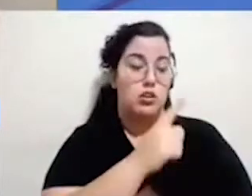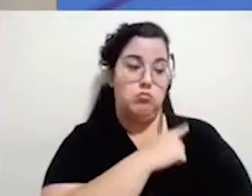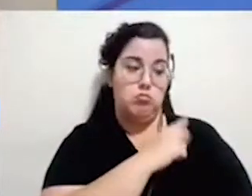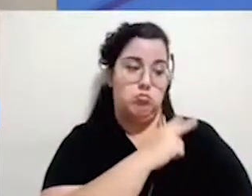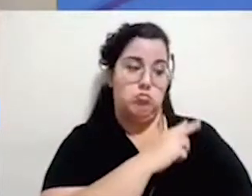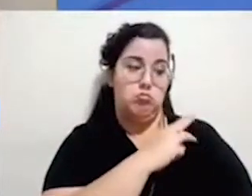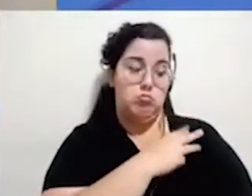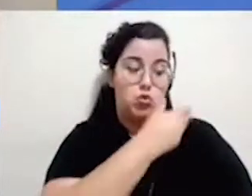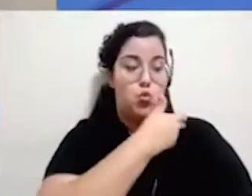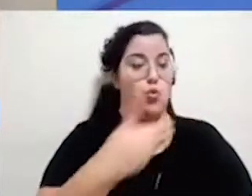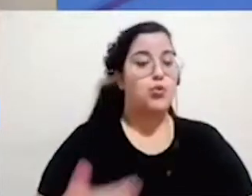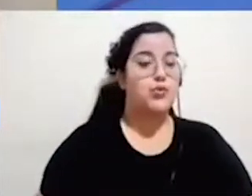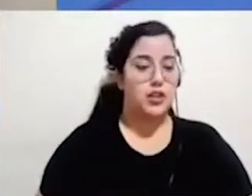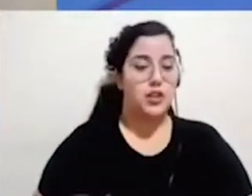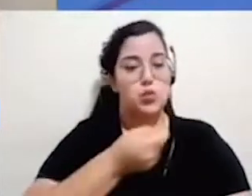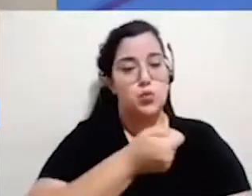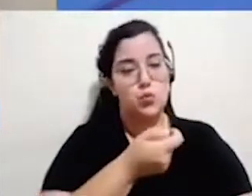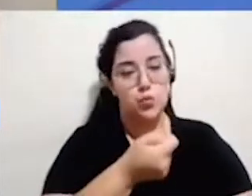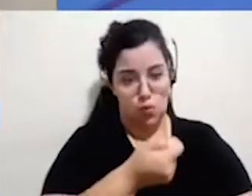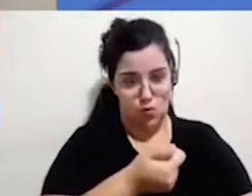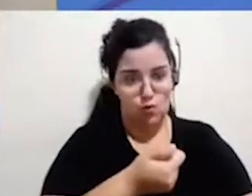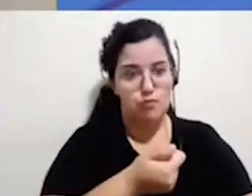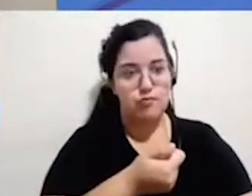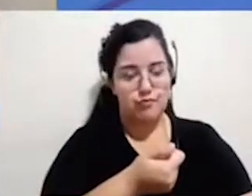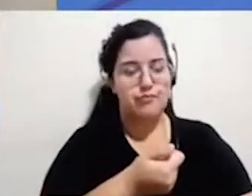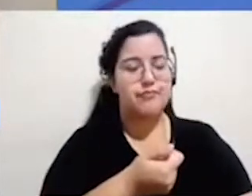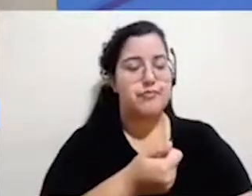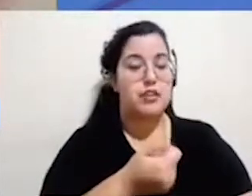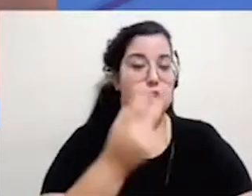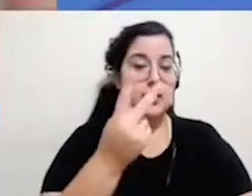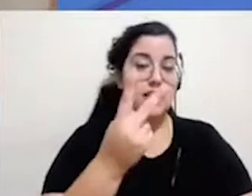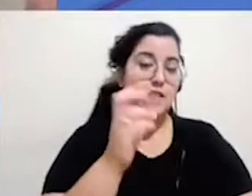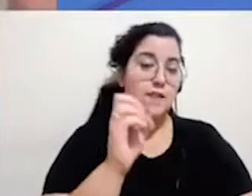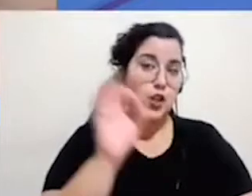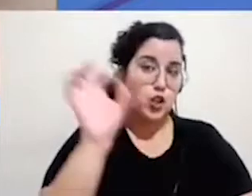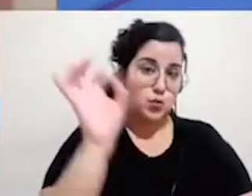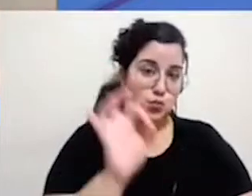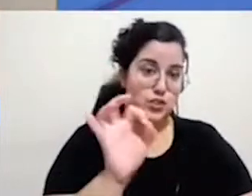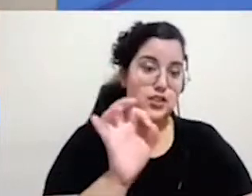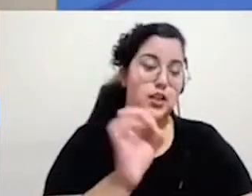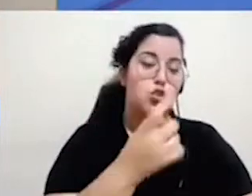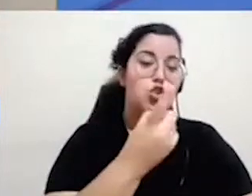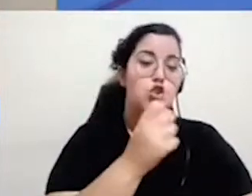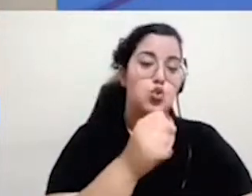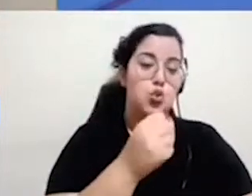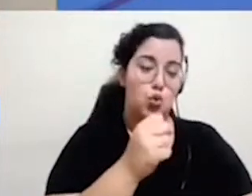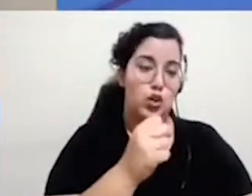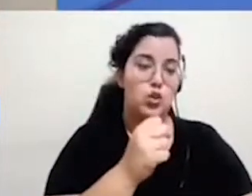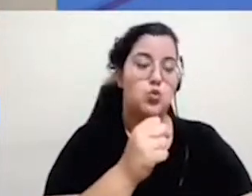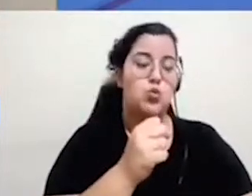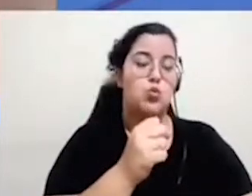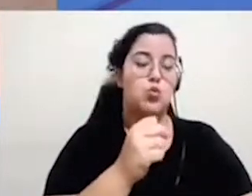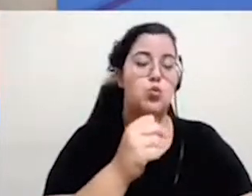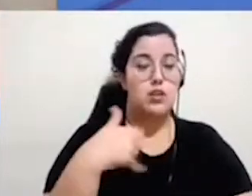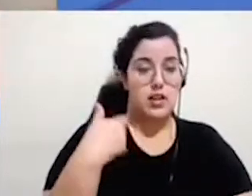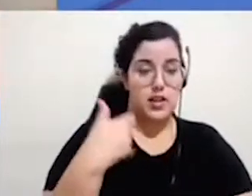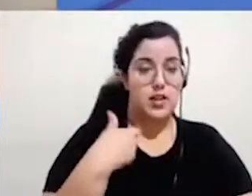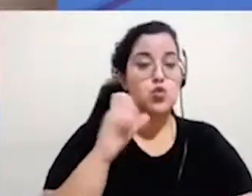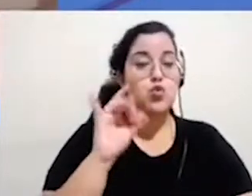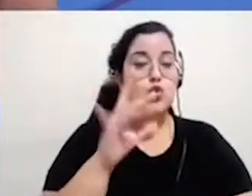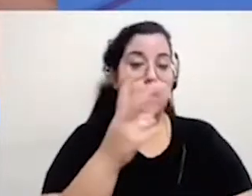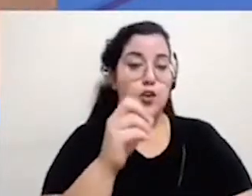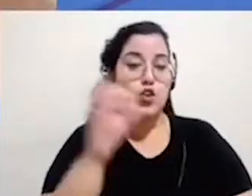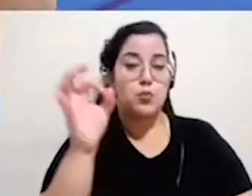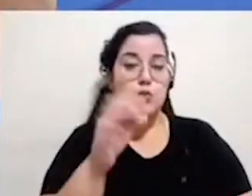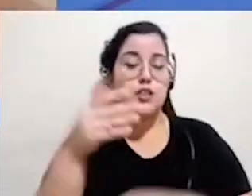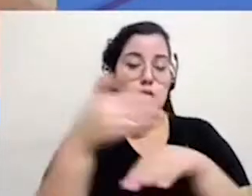A gente só tem 20% dos jovens de 18 a 24 anos nas universidades, só 20%. Então,